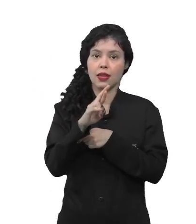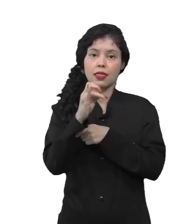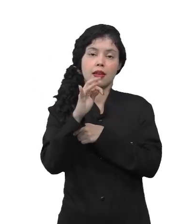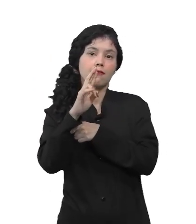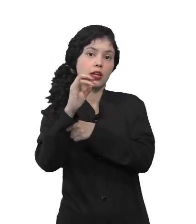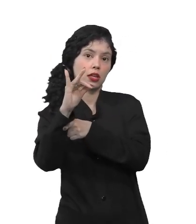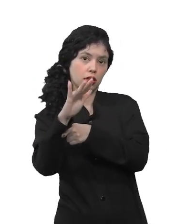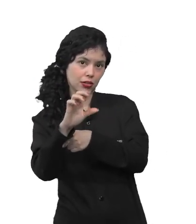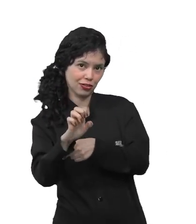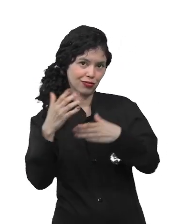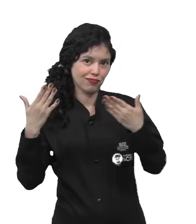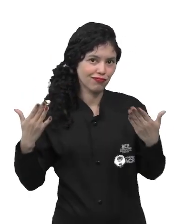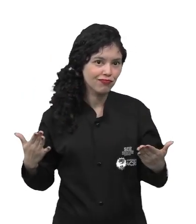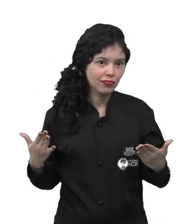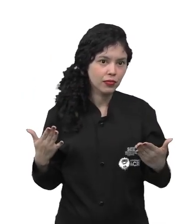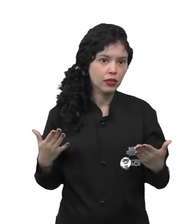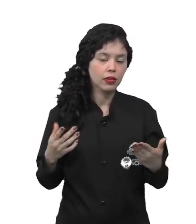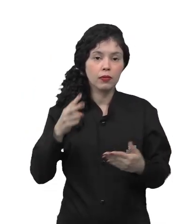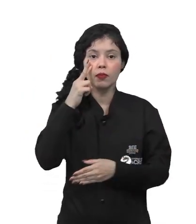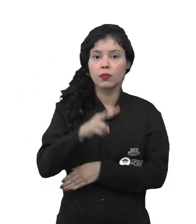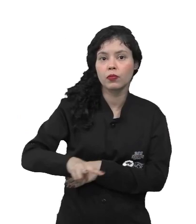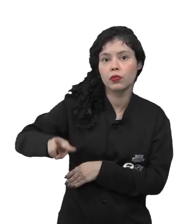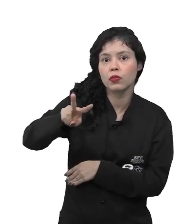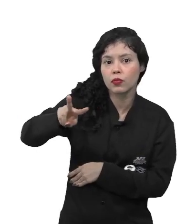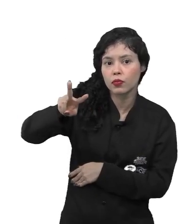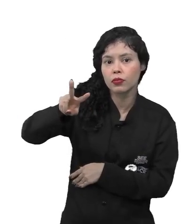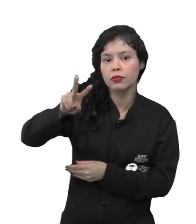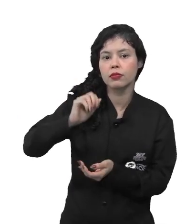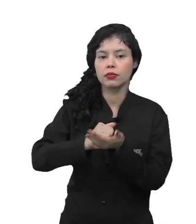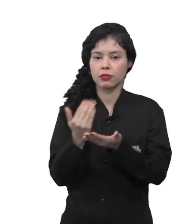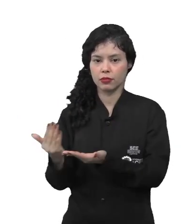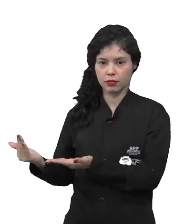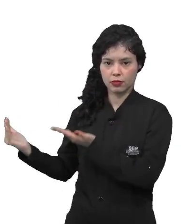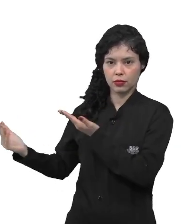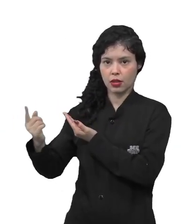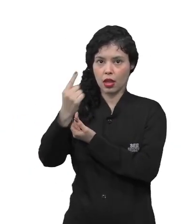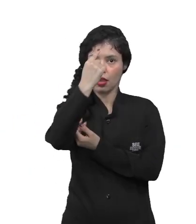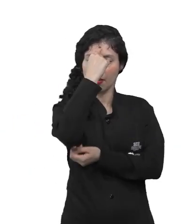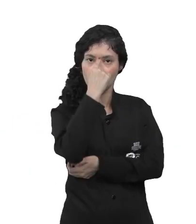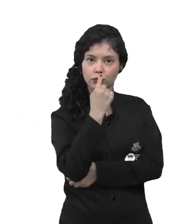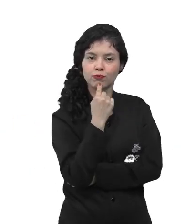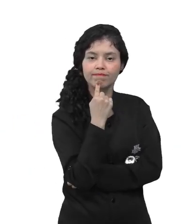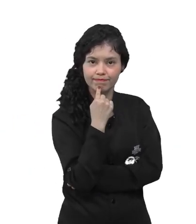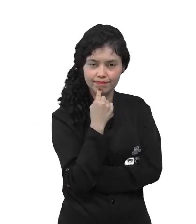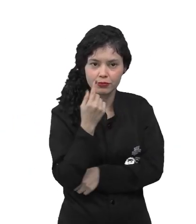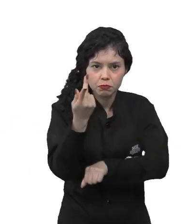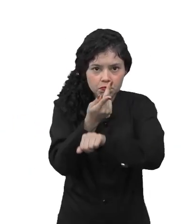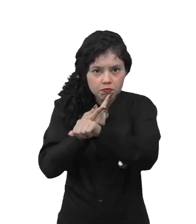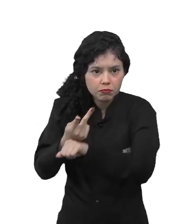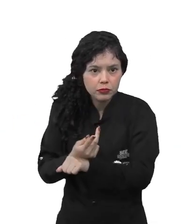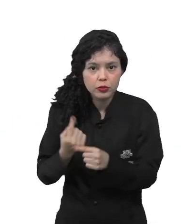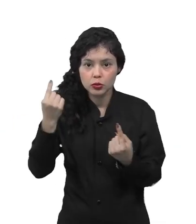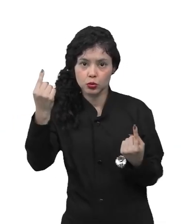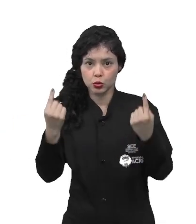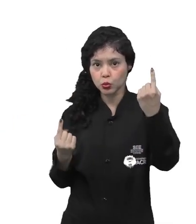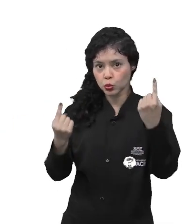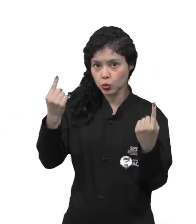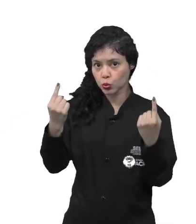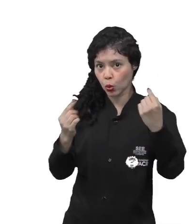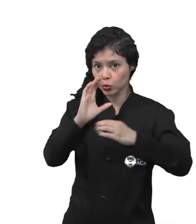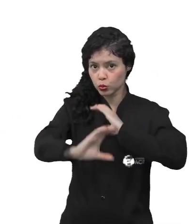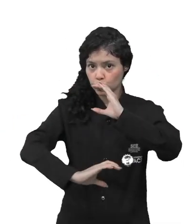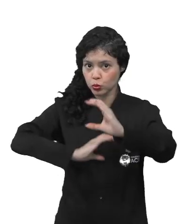nitrificantes. Então, ó, vou lá para a imagem e vou procurar nos dois ciclos